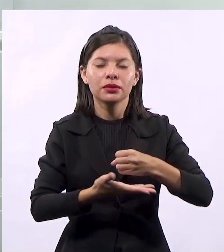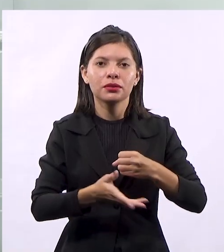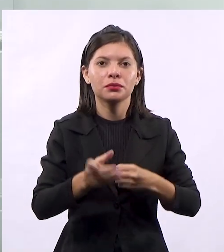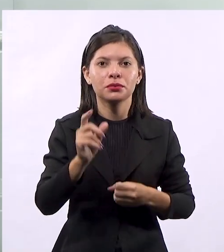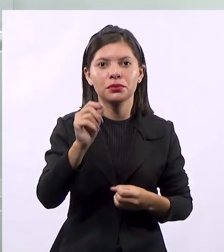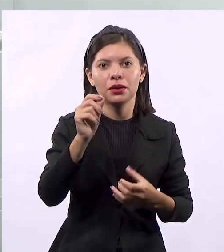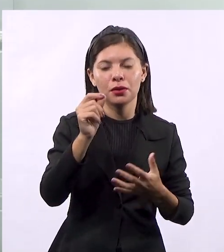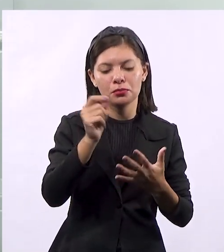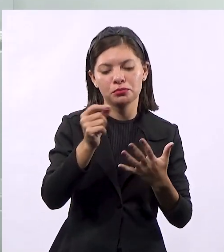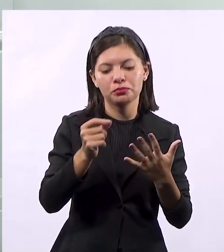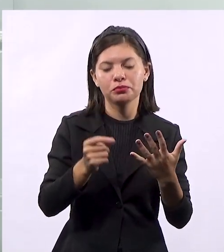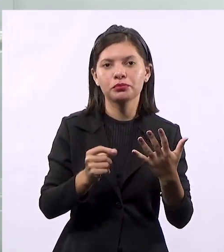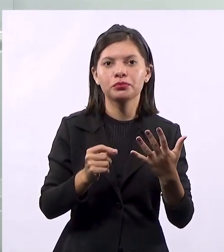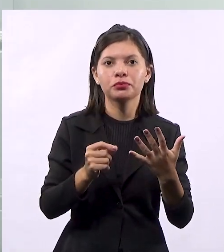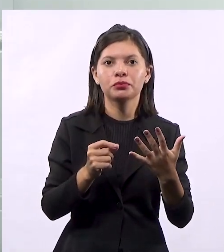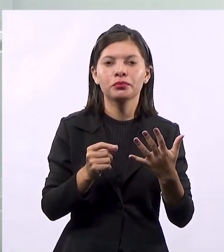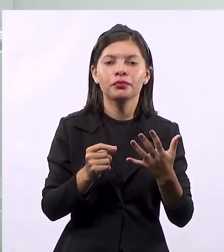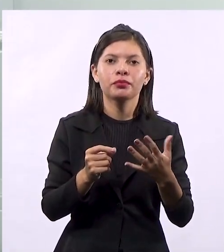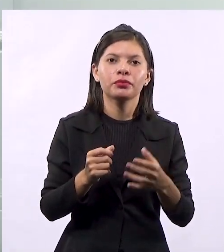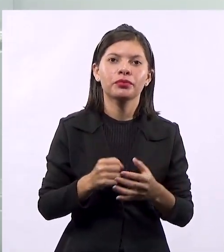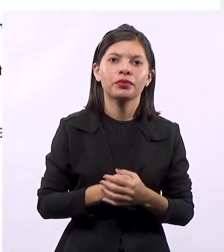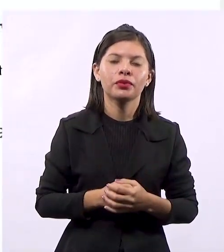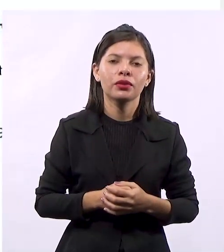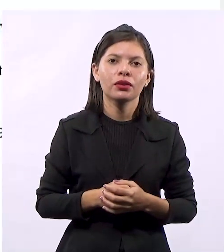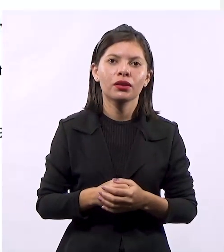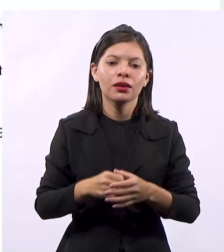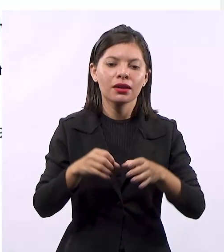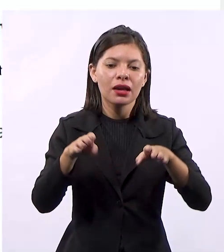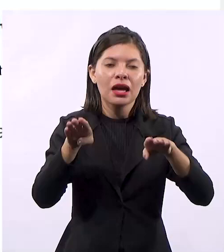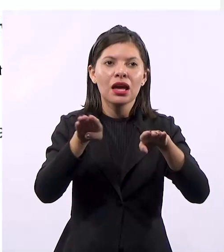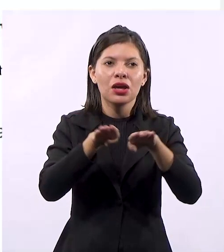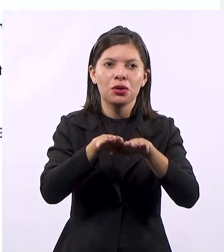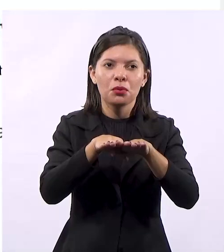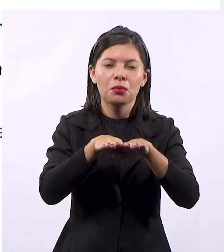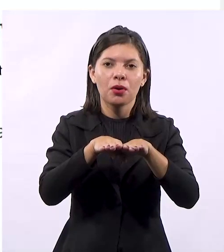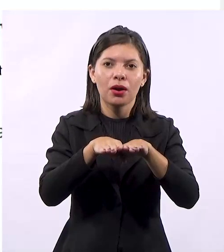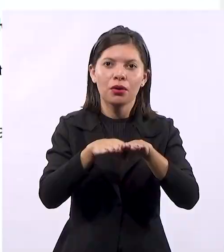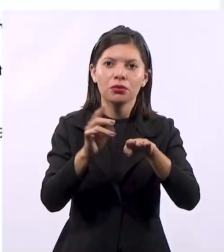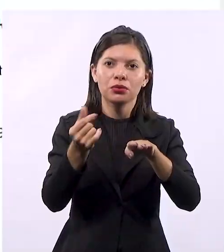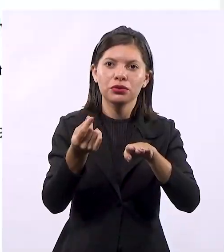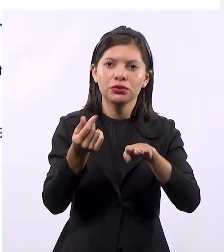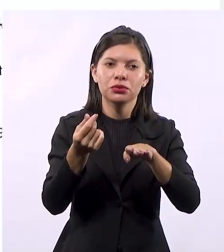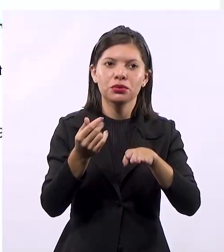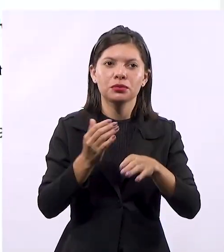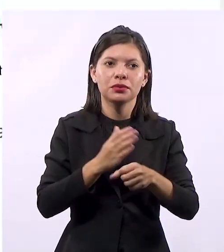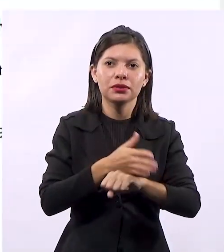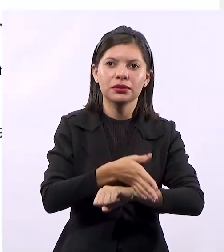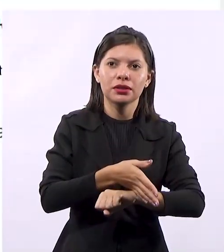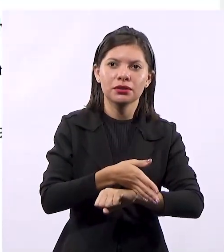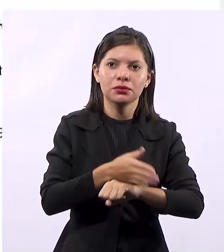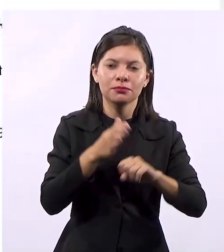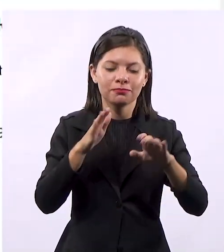diz lá no artigo 206, o ensino será ministrado com base nos seguintes princípios.